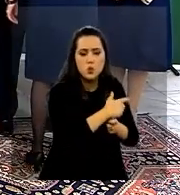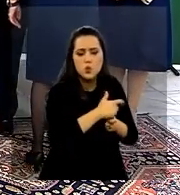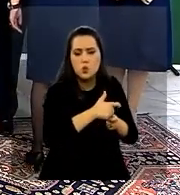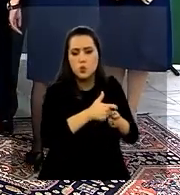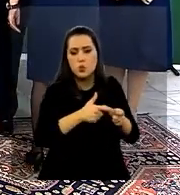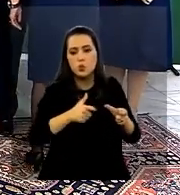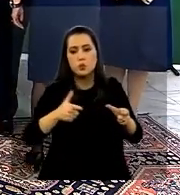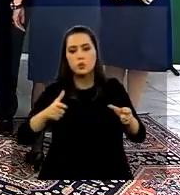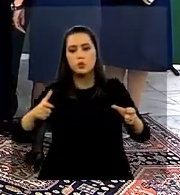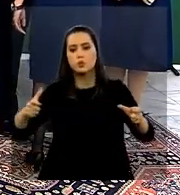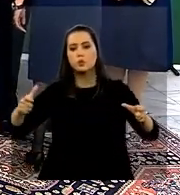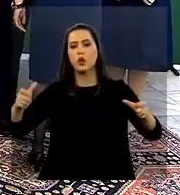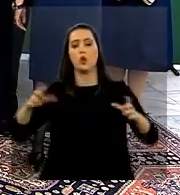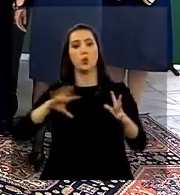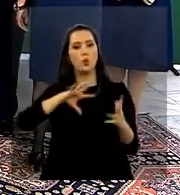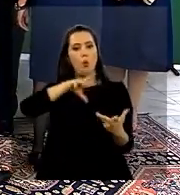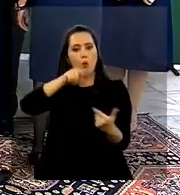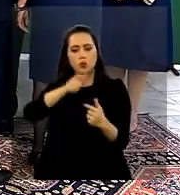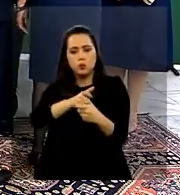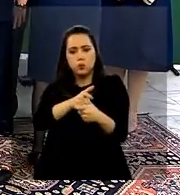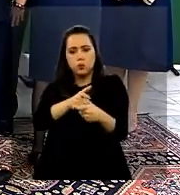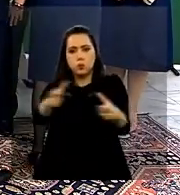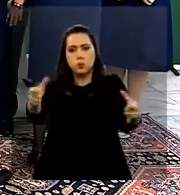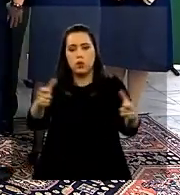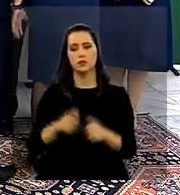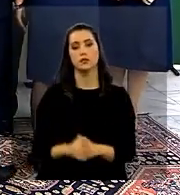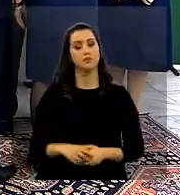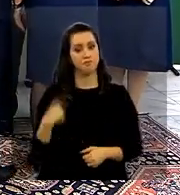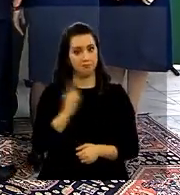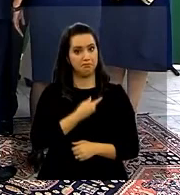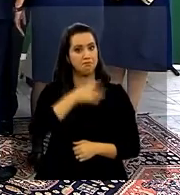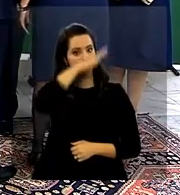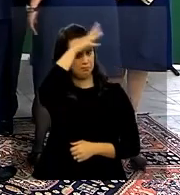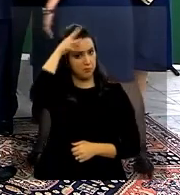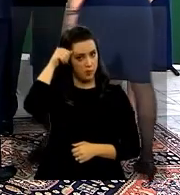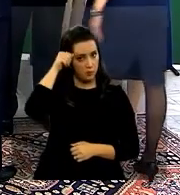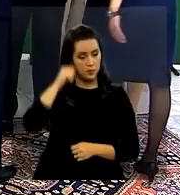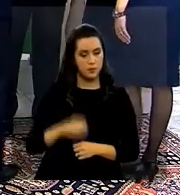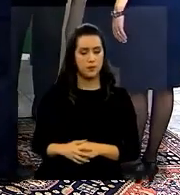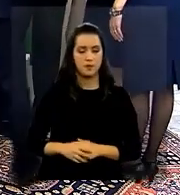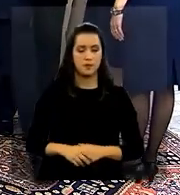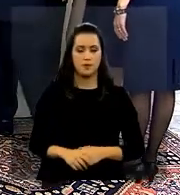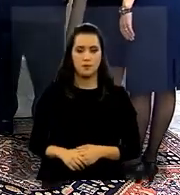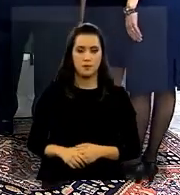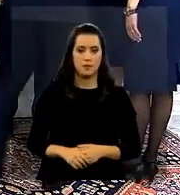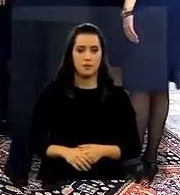tropical do mundo, a nossa floresta amazônica.